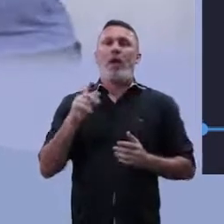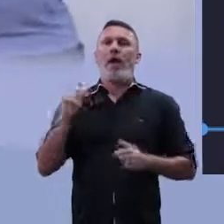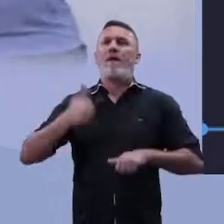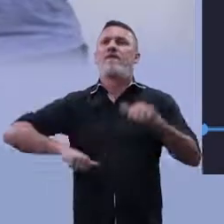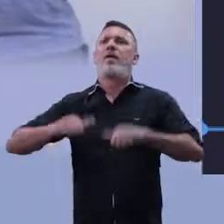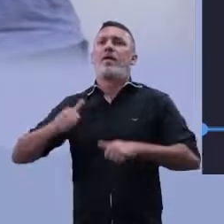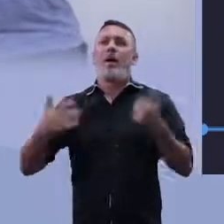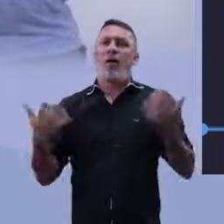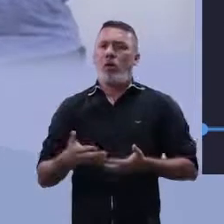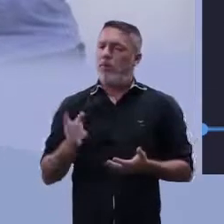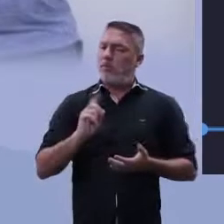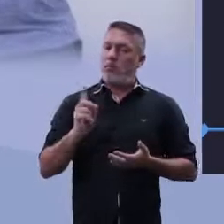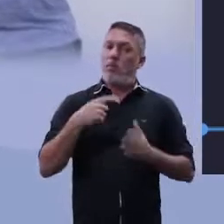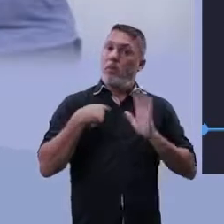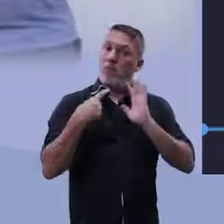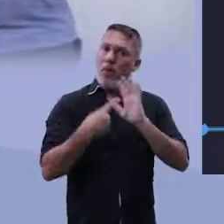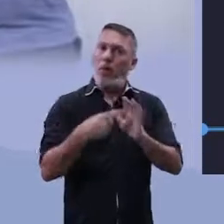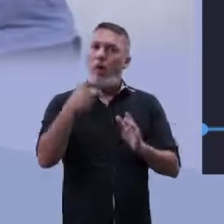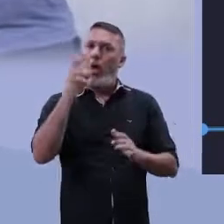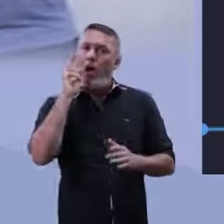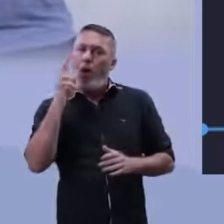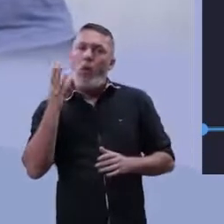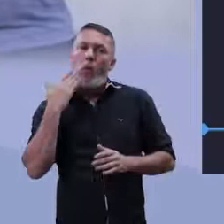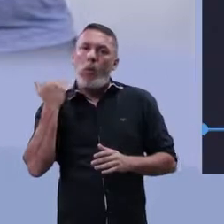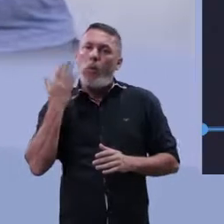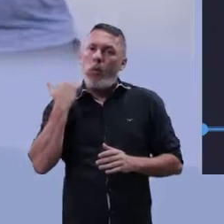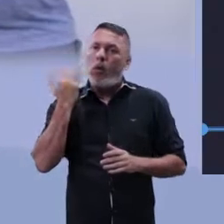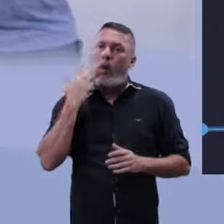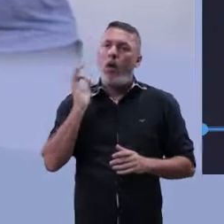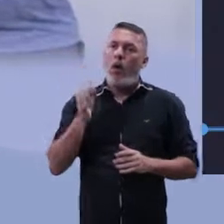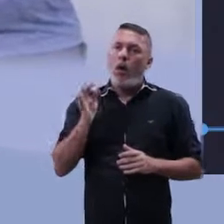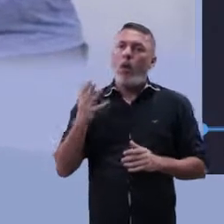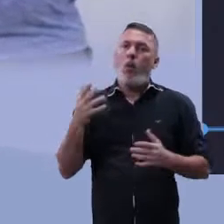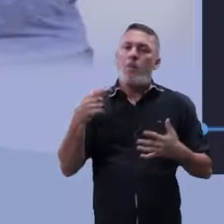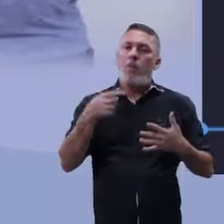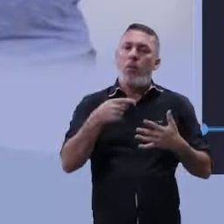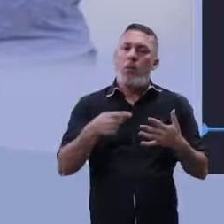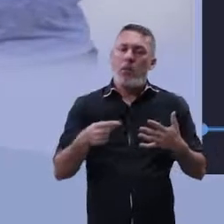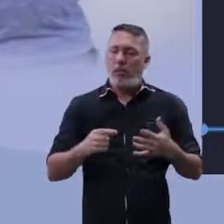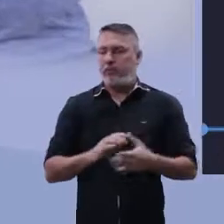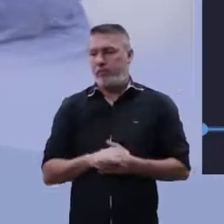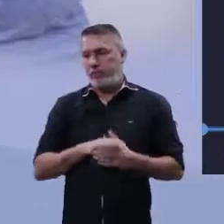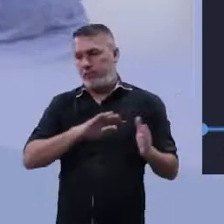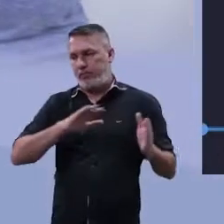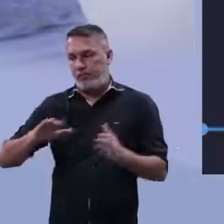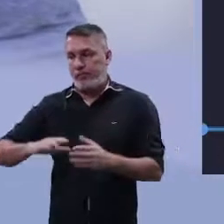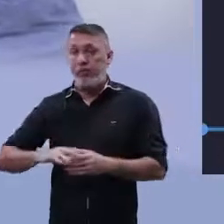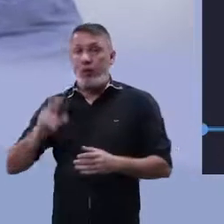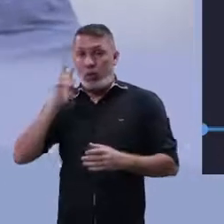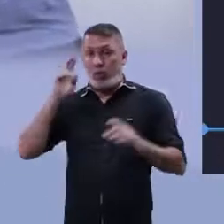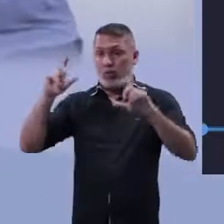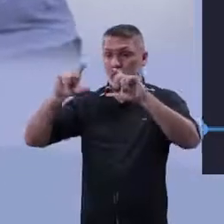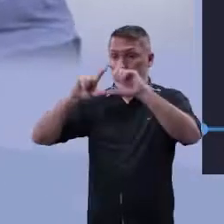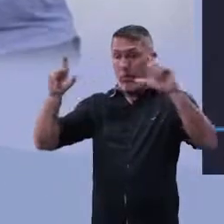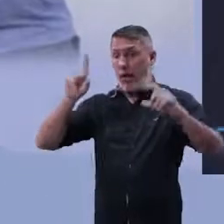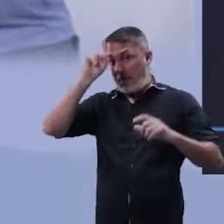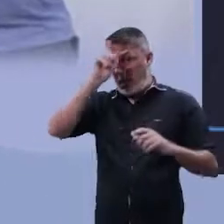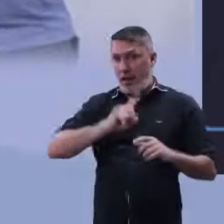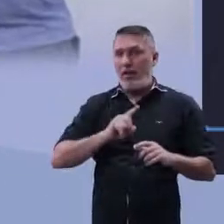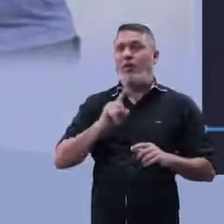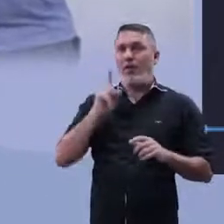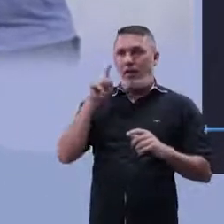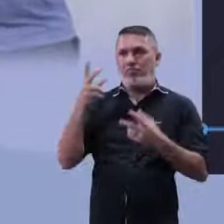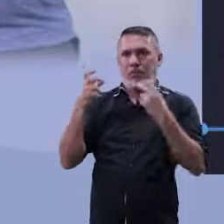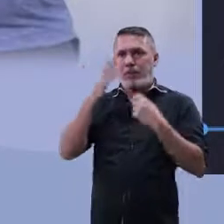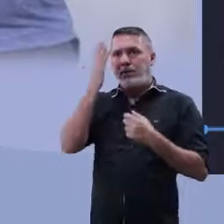que ele tratou, o que que tratou. E eu sempre vou mostrar para vocês por períodos. Então, está ali ó, na cor amarela, para